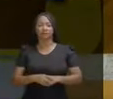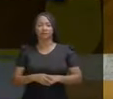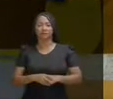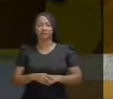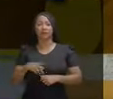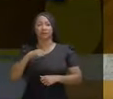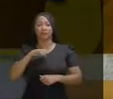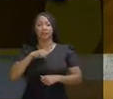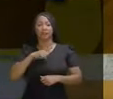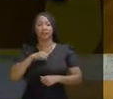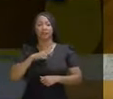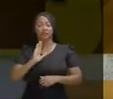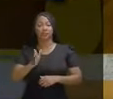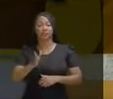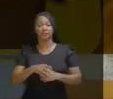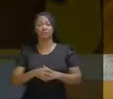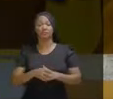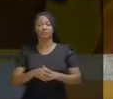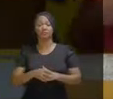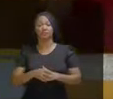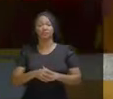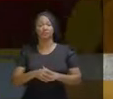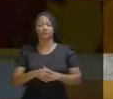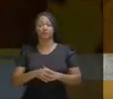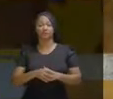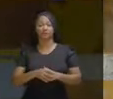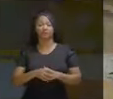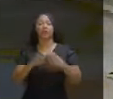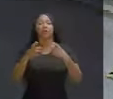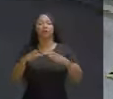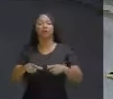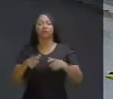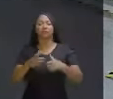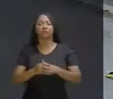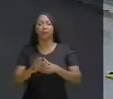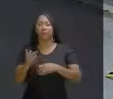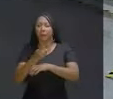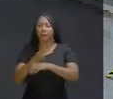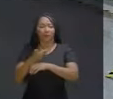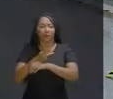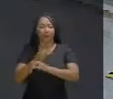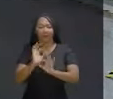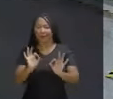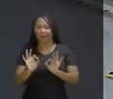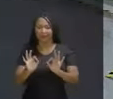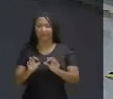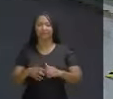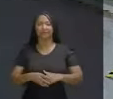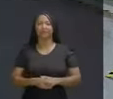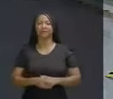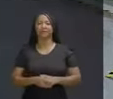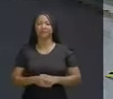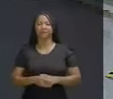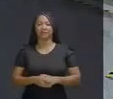Está aí? Onde é que está? Porque eu nem procurei.